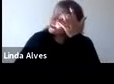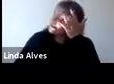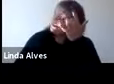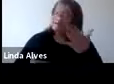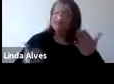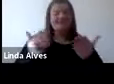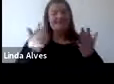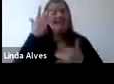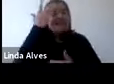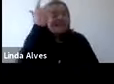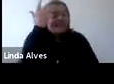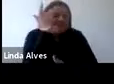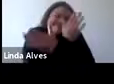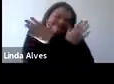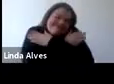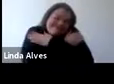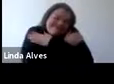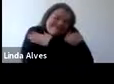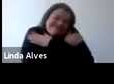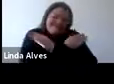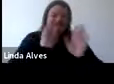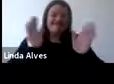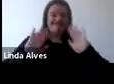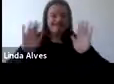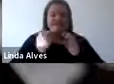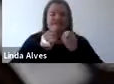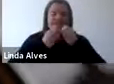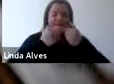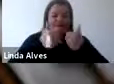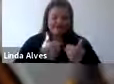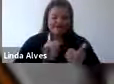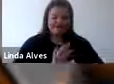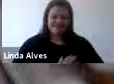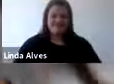amanhã, um grande abraço e fique bem. Fique bem.